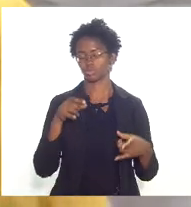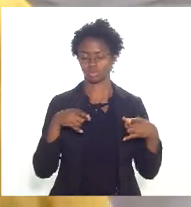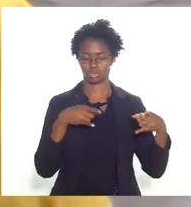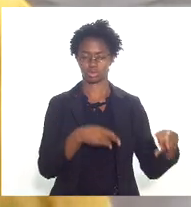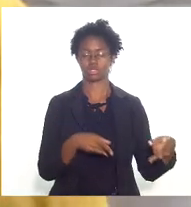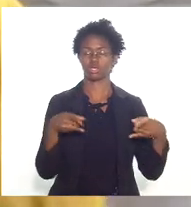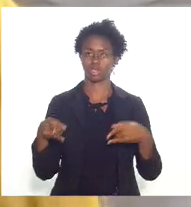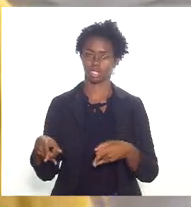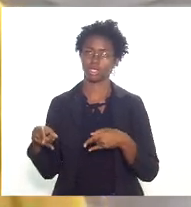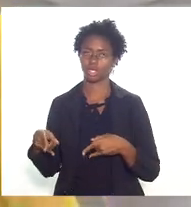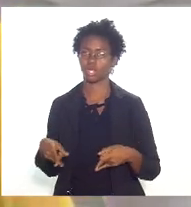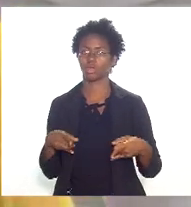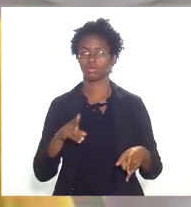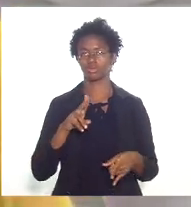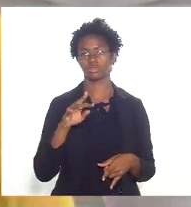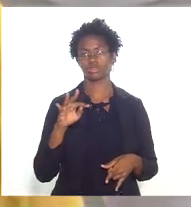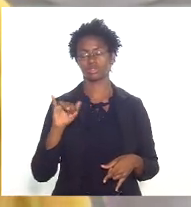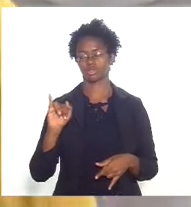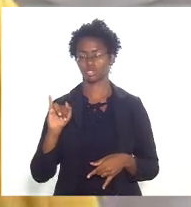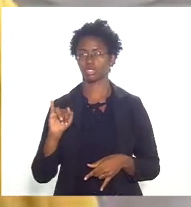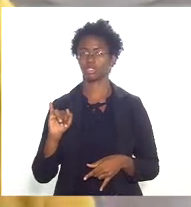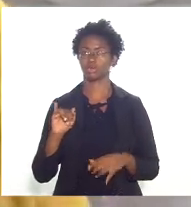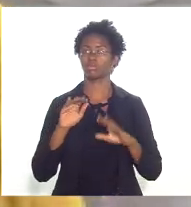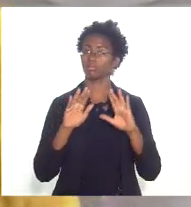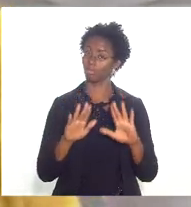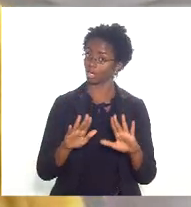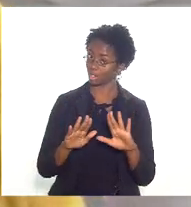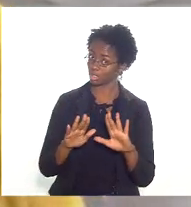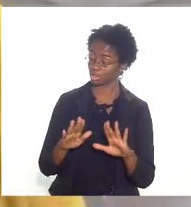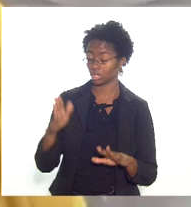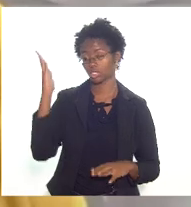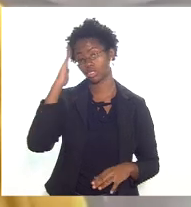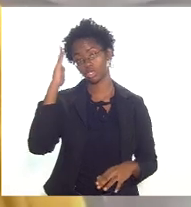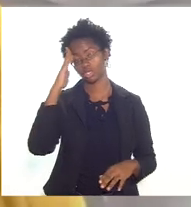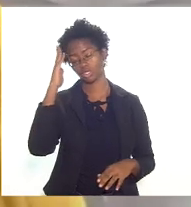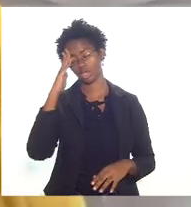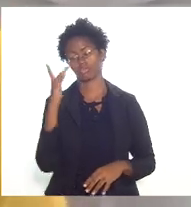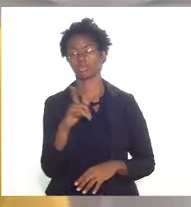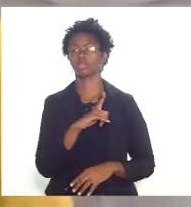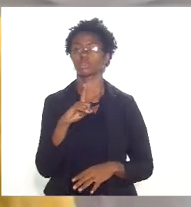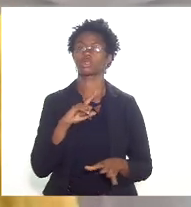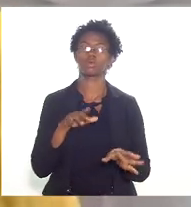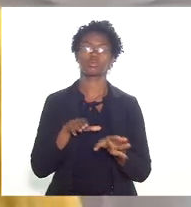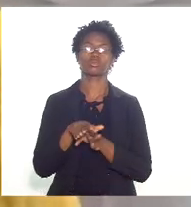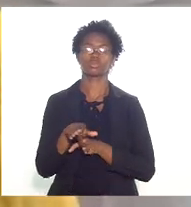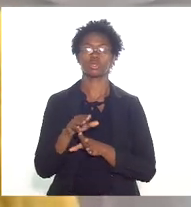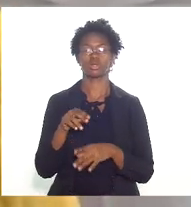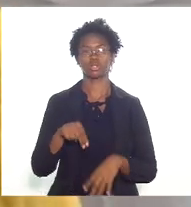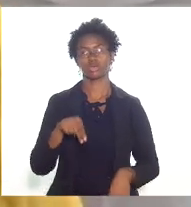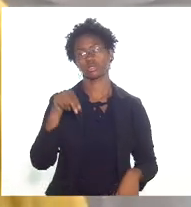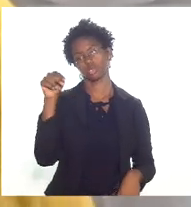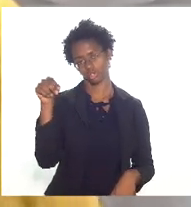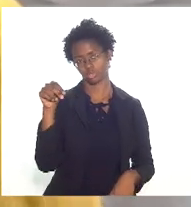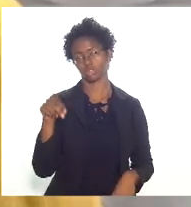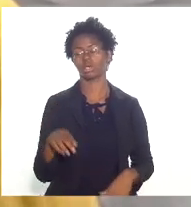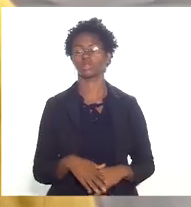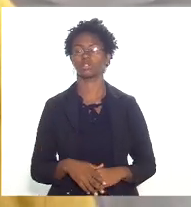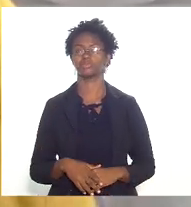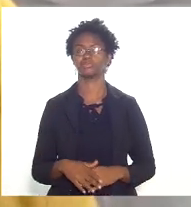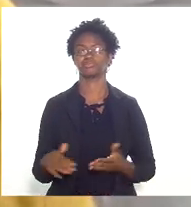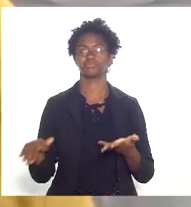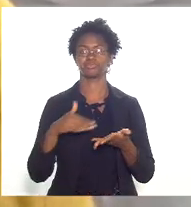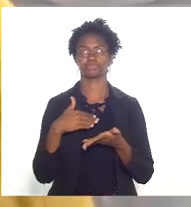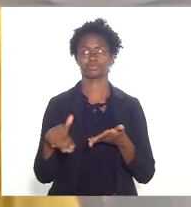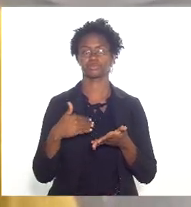e UTI quando que é determinado pelo Conselho Nacional pelo conselho dos secretários